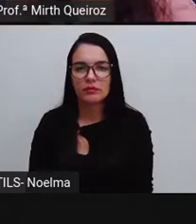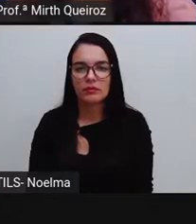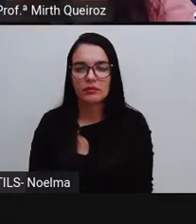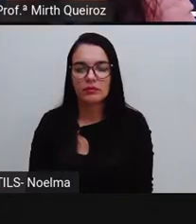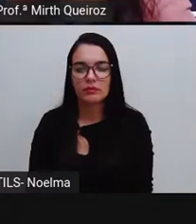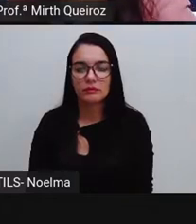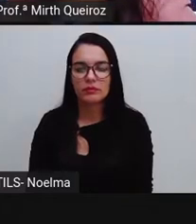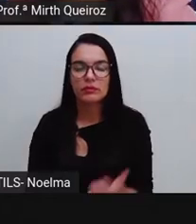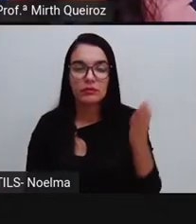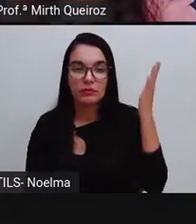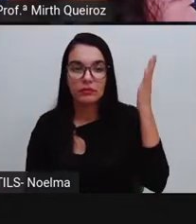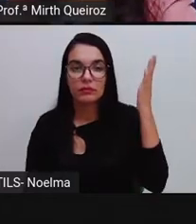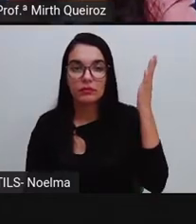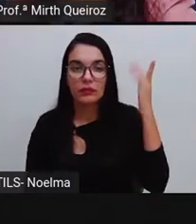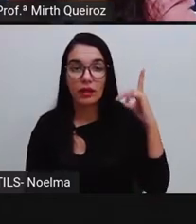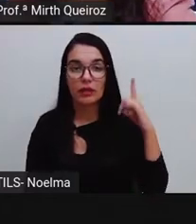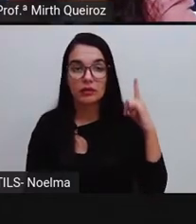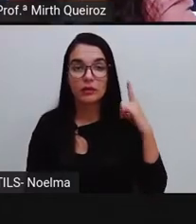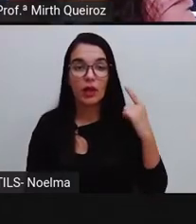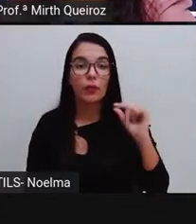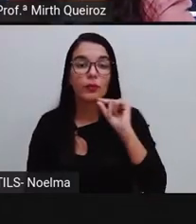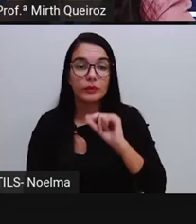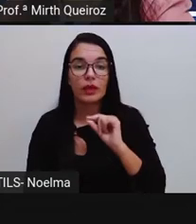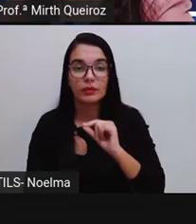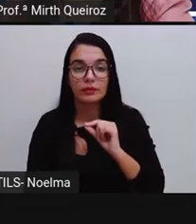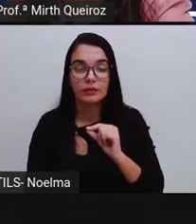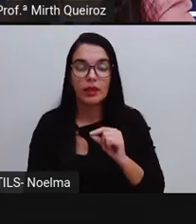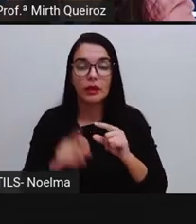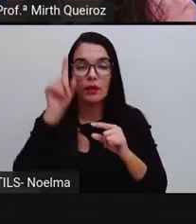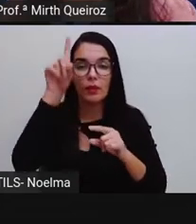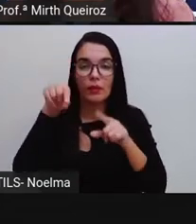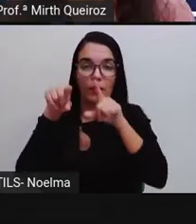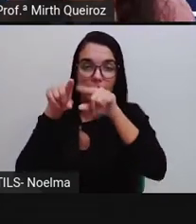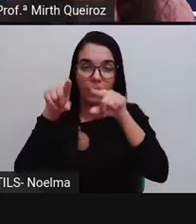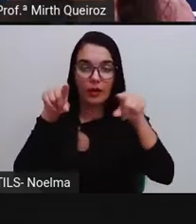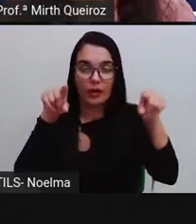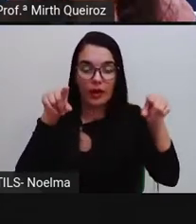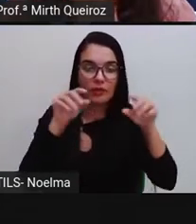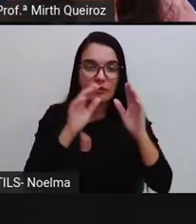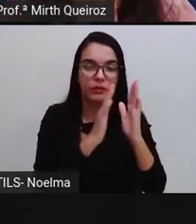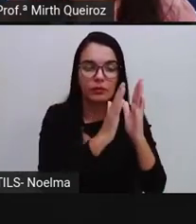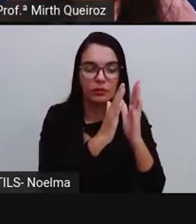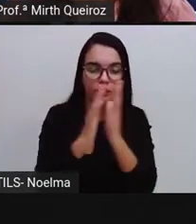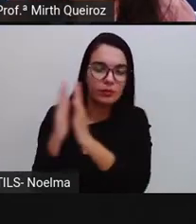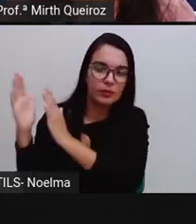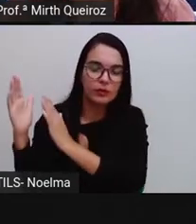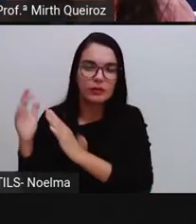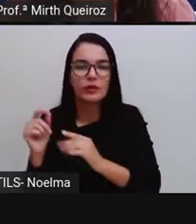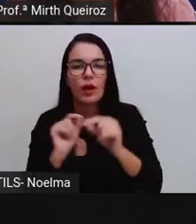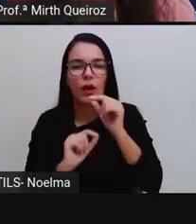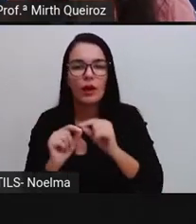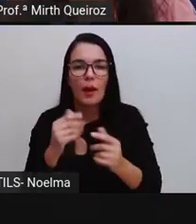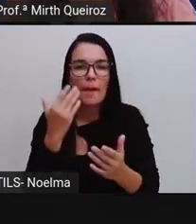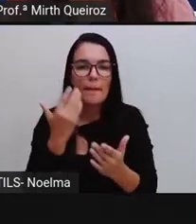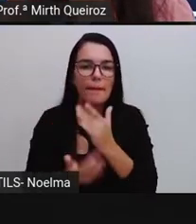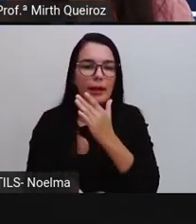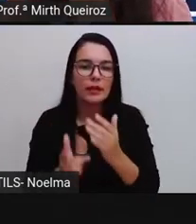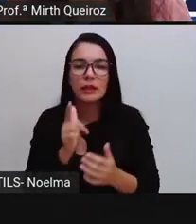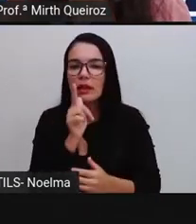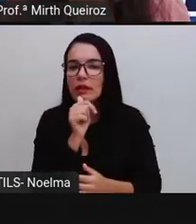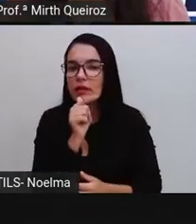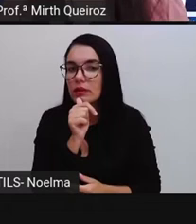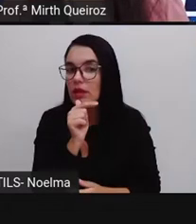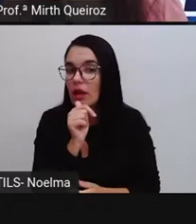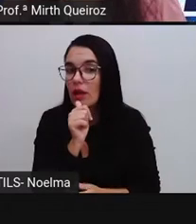Aqui nós temos a perca aí de água, né? Perda de água em uma hora e está aí em